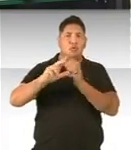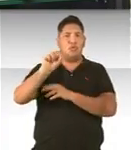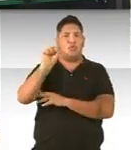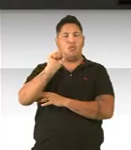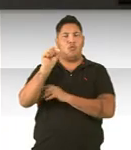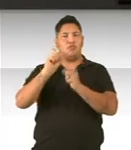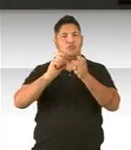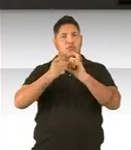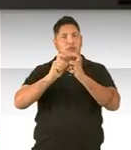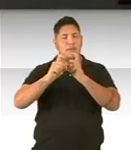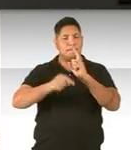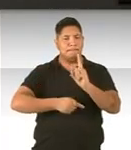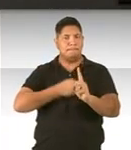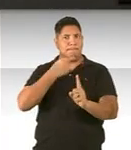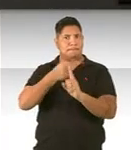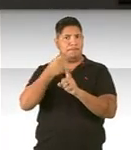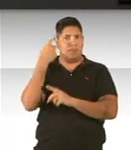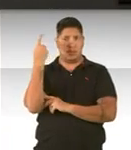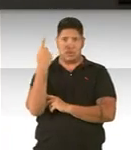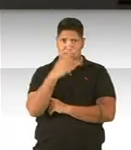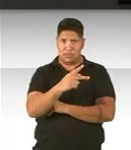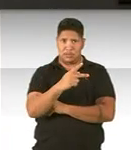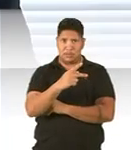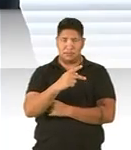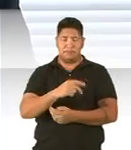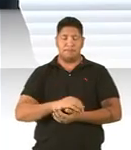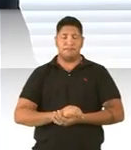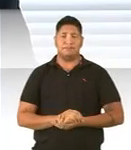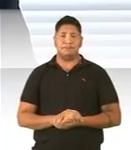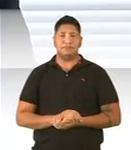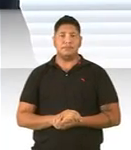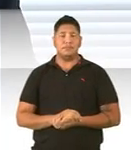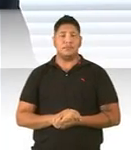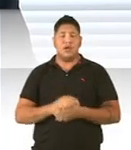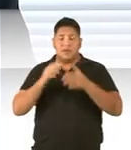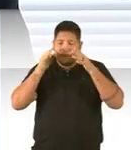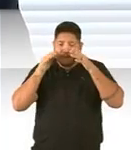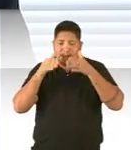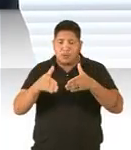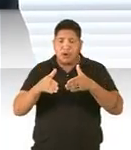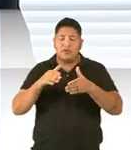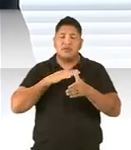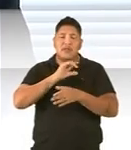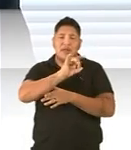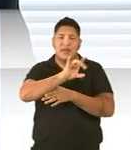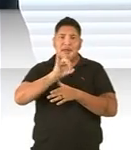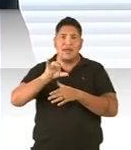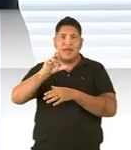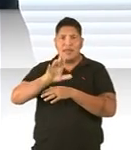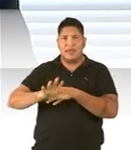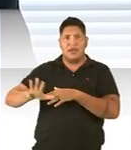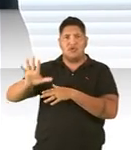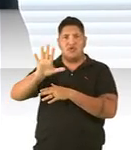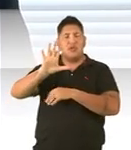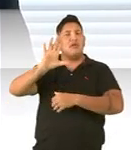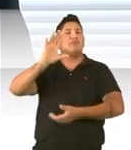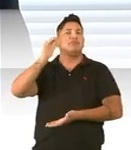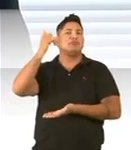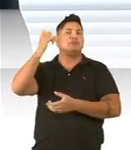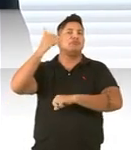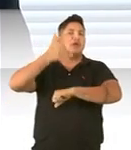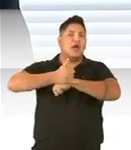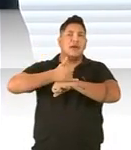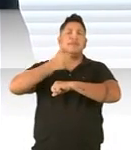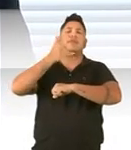8 coordenadorias temáticas e mais a coordenadoria de segundo grau, focalizadores em cada regional, em cada capital